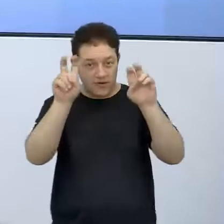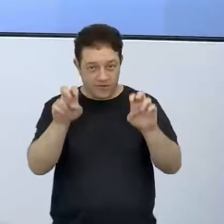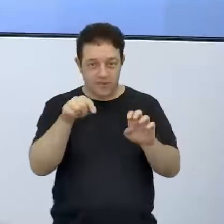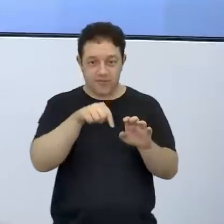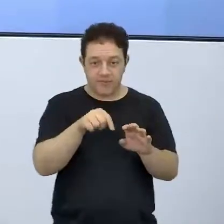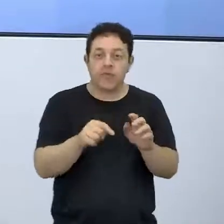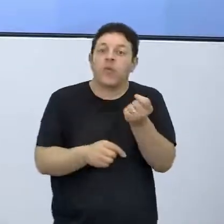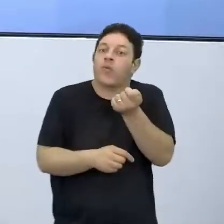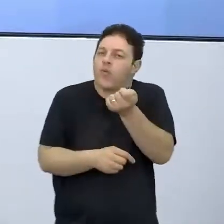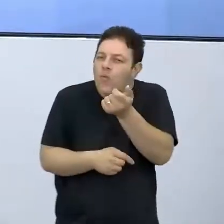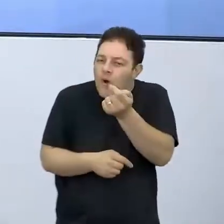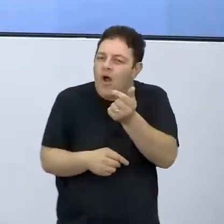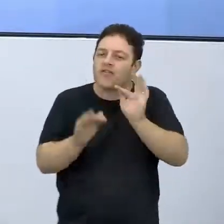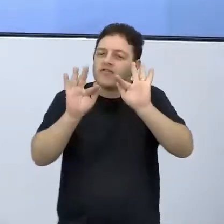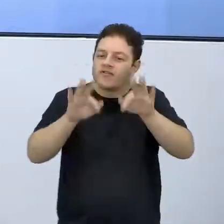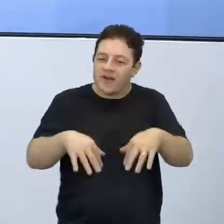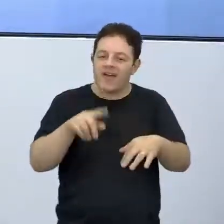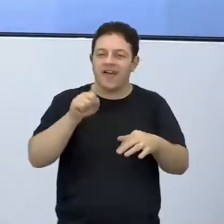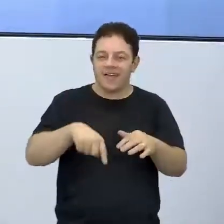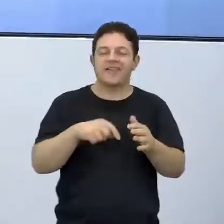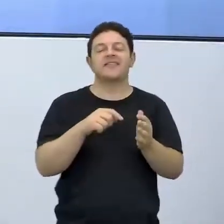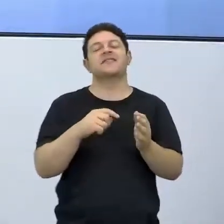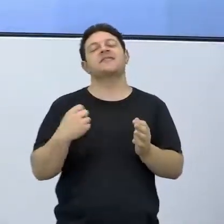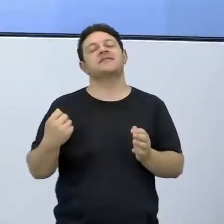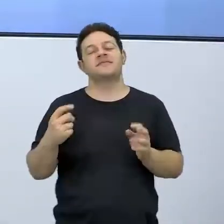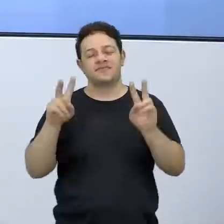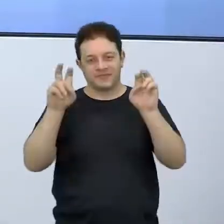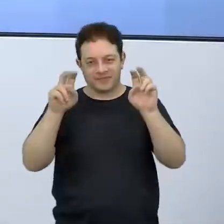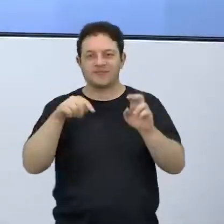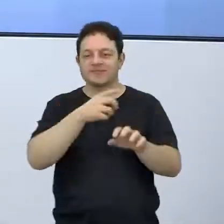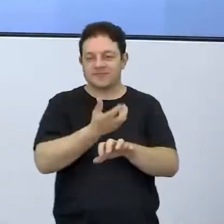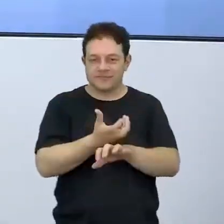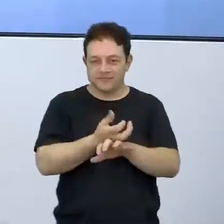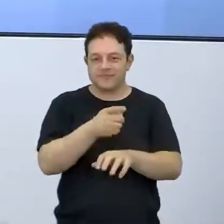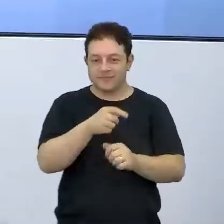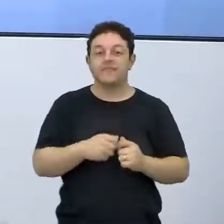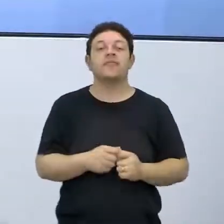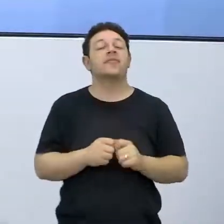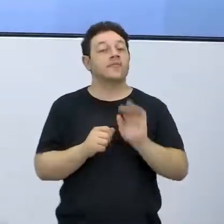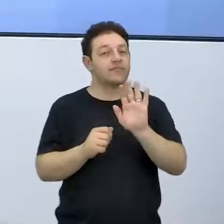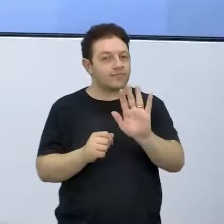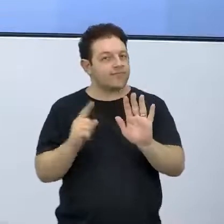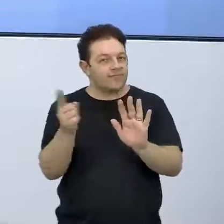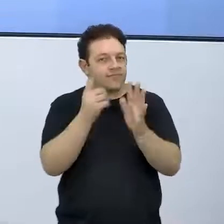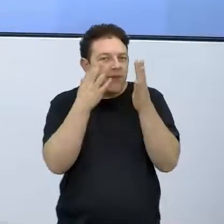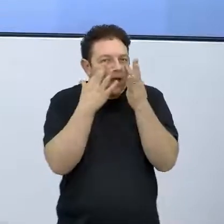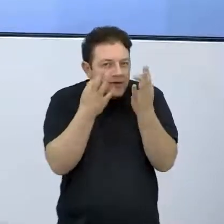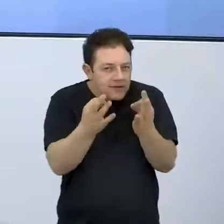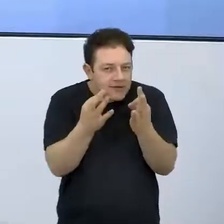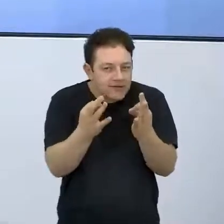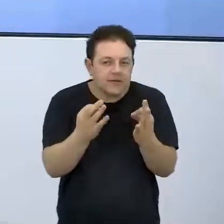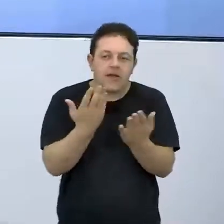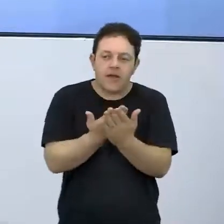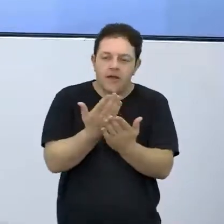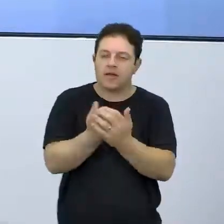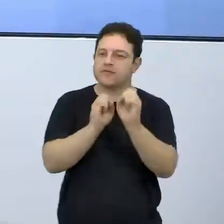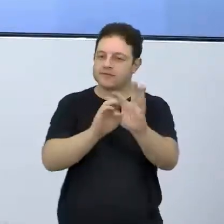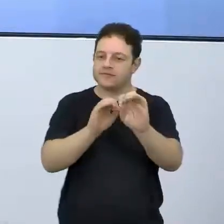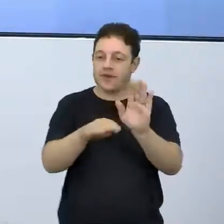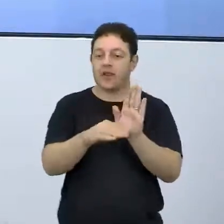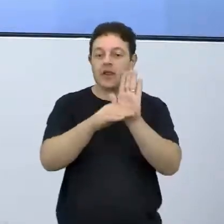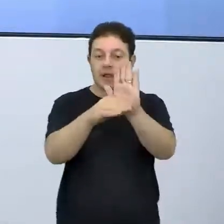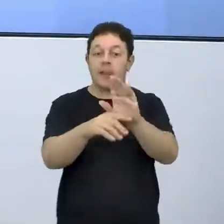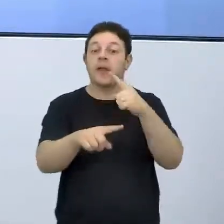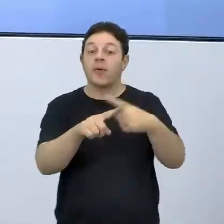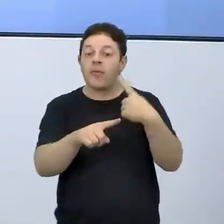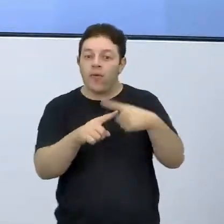estamos quase acabando aí também, né, o nosso componente. Então aí, olha, fiquem atentos às nossas aulas, porque a gente